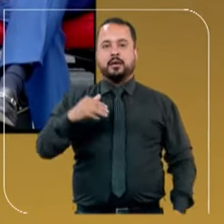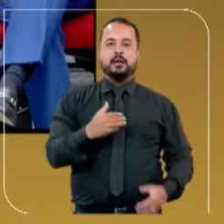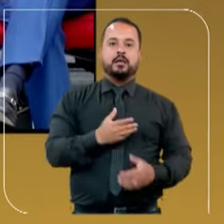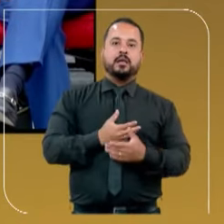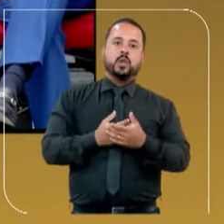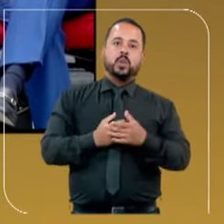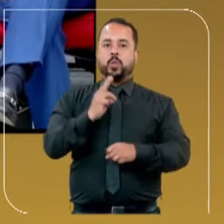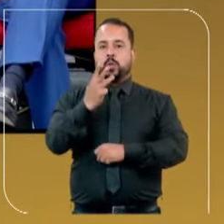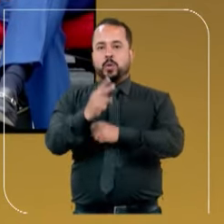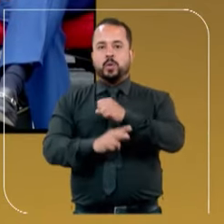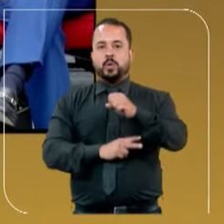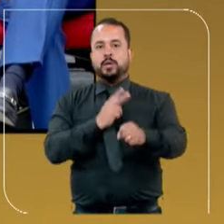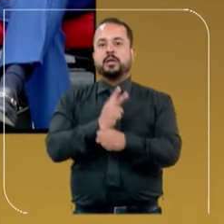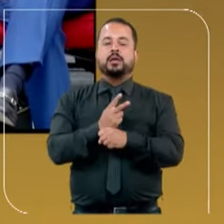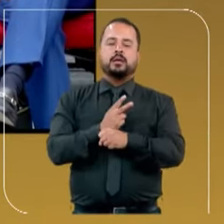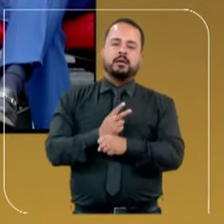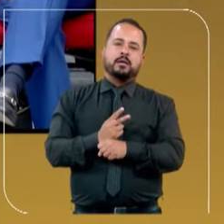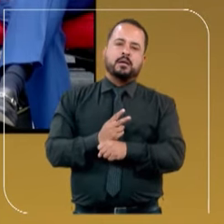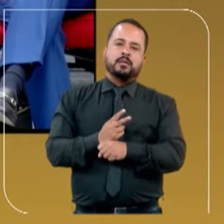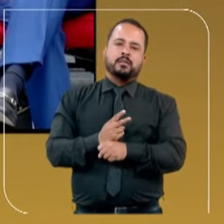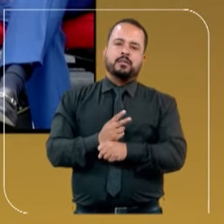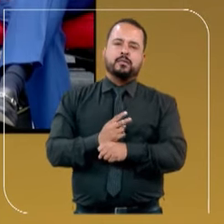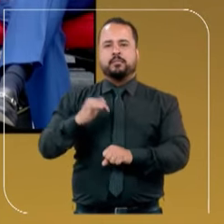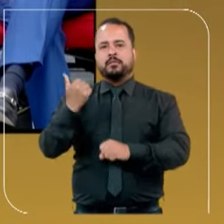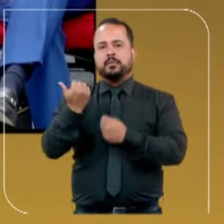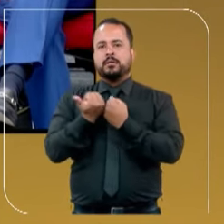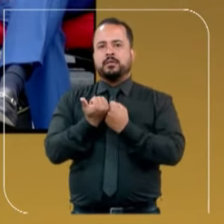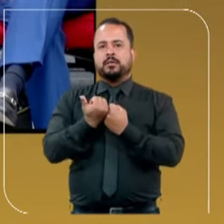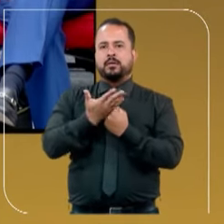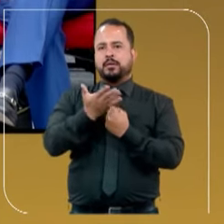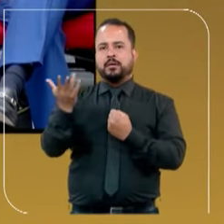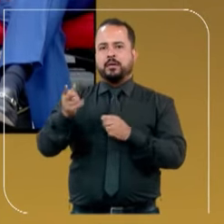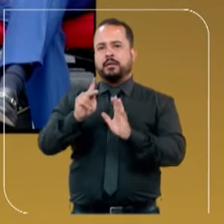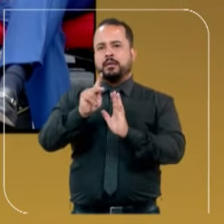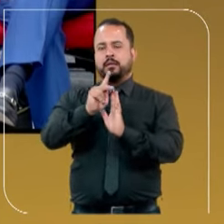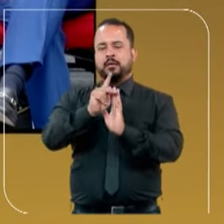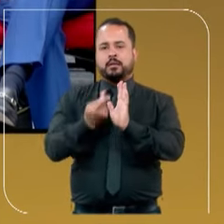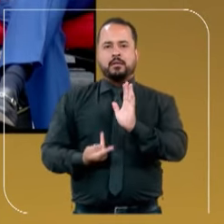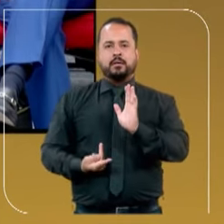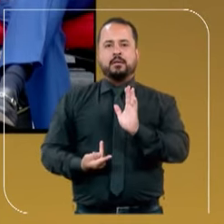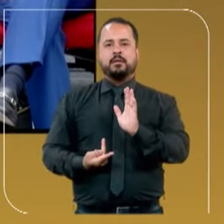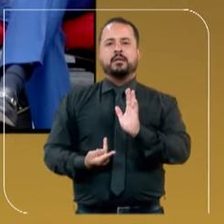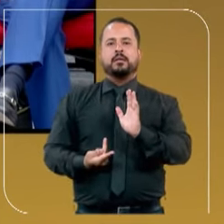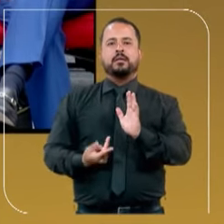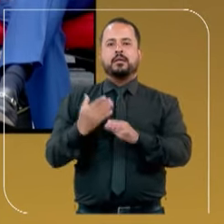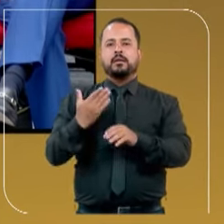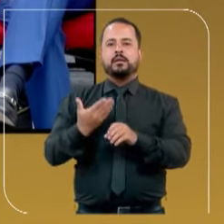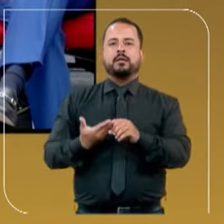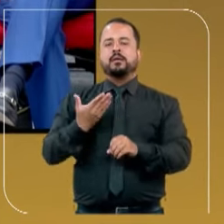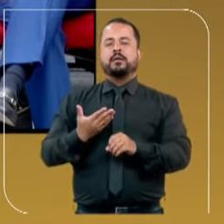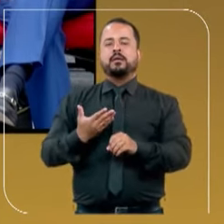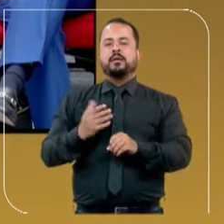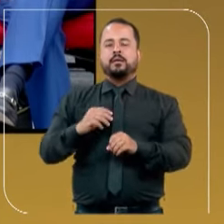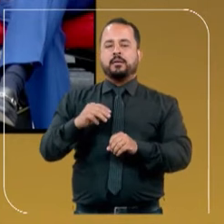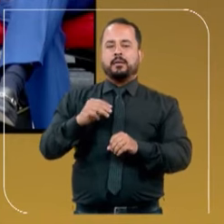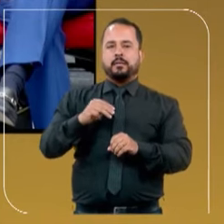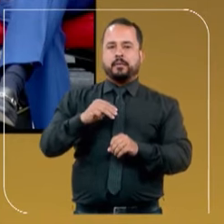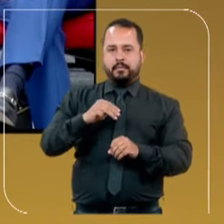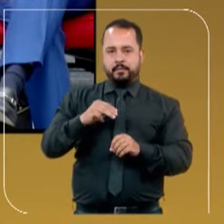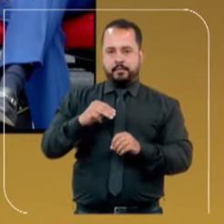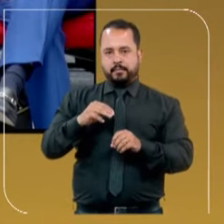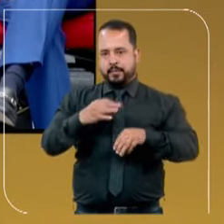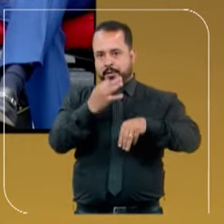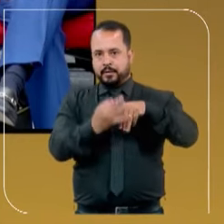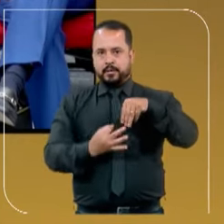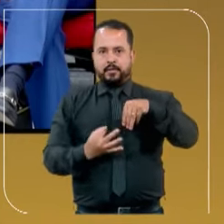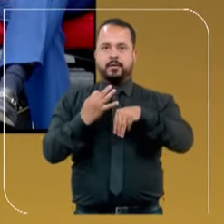abraçou projetos além daqueles que, na gestão do ministro Herman, nasceram, como o do